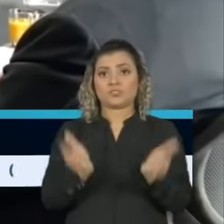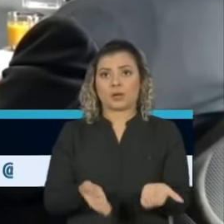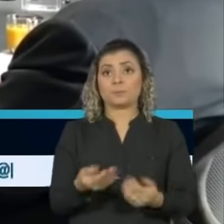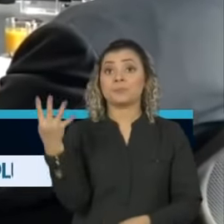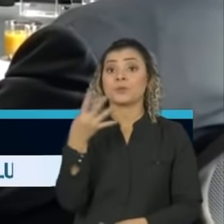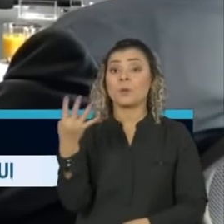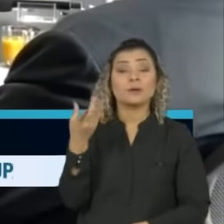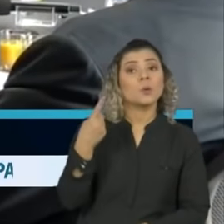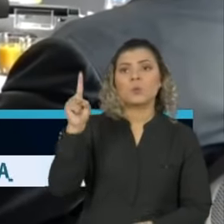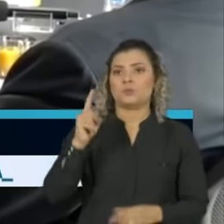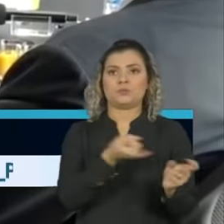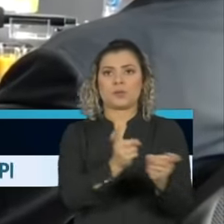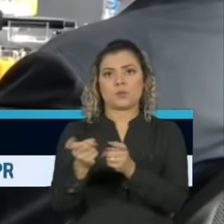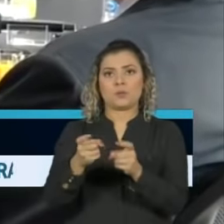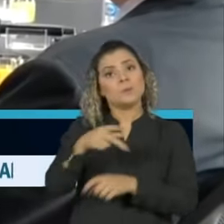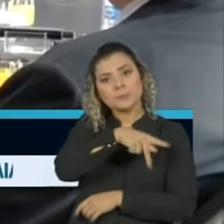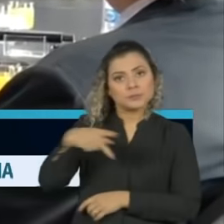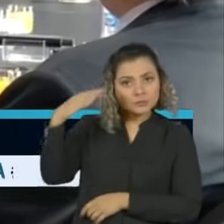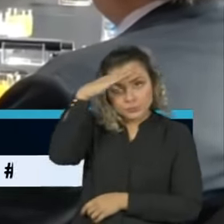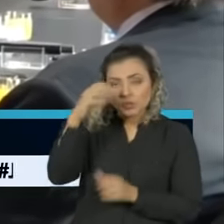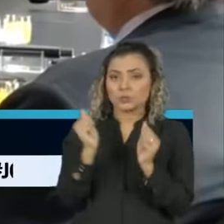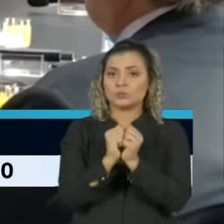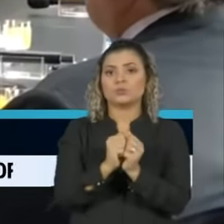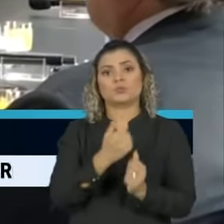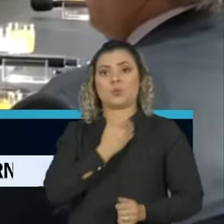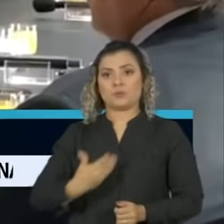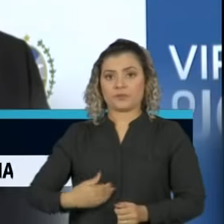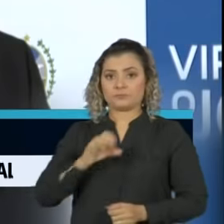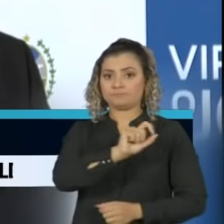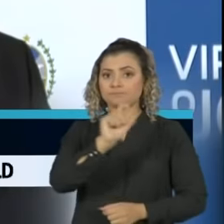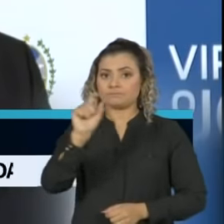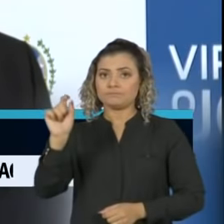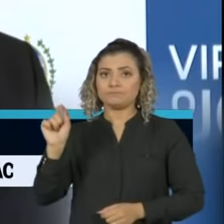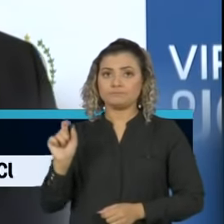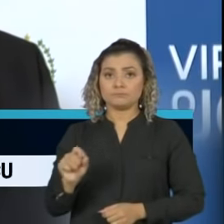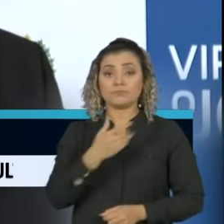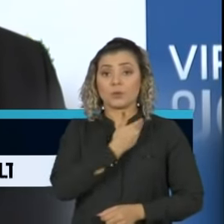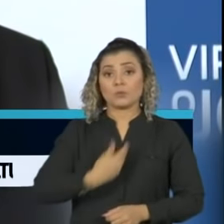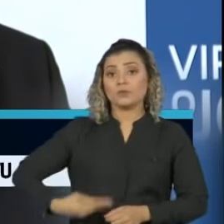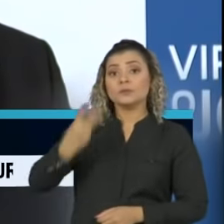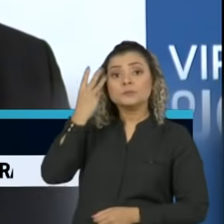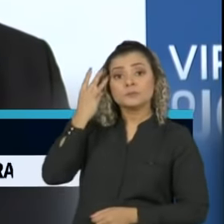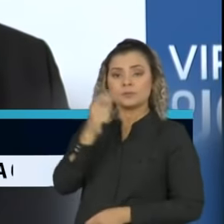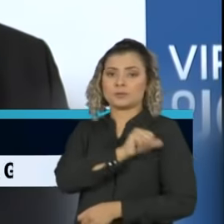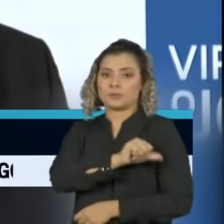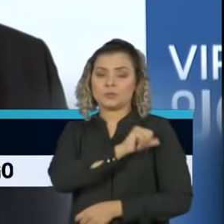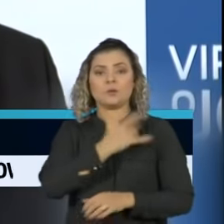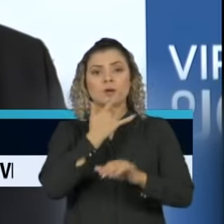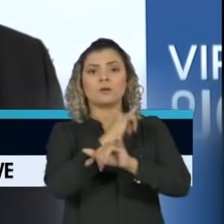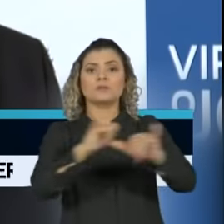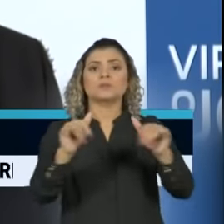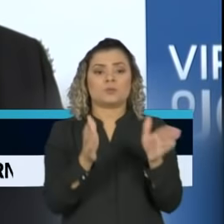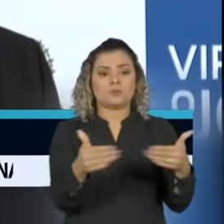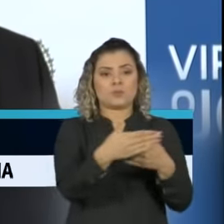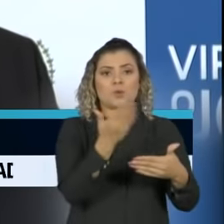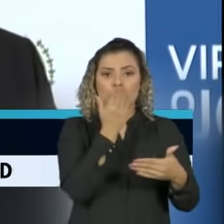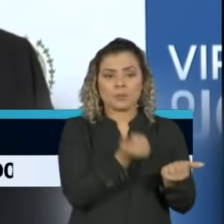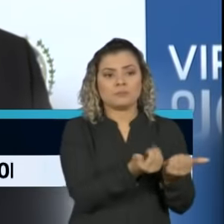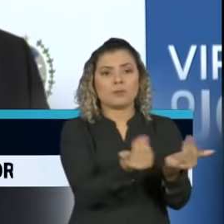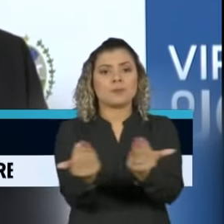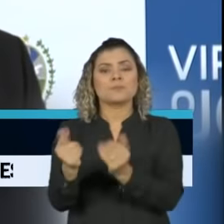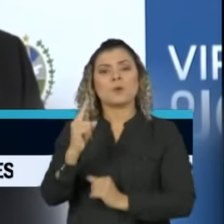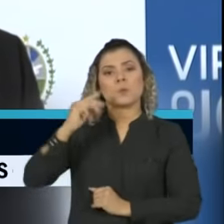quarta e última reunião de Bolsonaro com os governadores. Após o encontro, o governador do Rio de Janeiro, Wilson Witzel, anunciou cestas básicas para 1 milhão